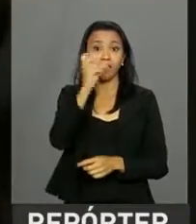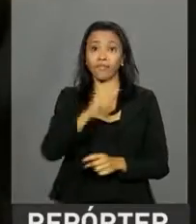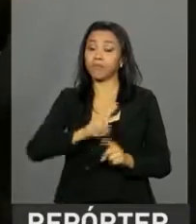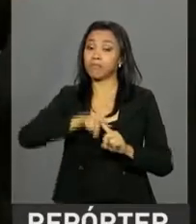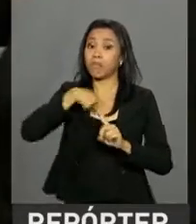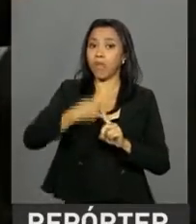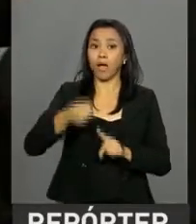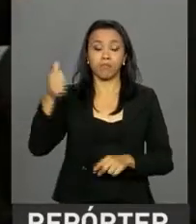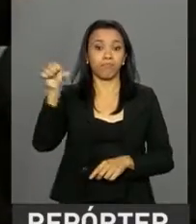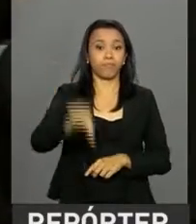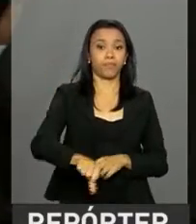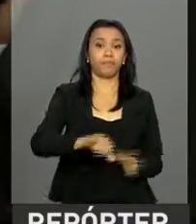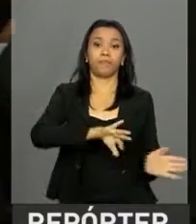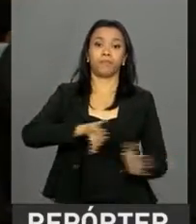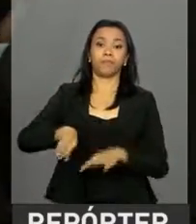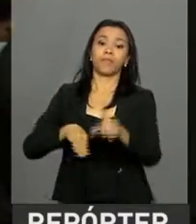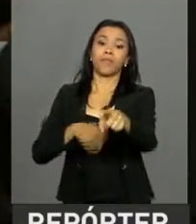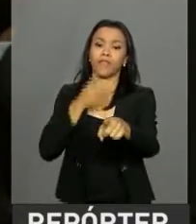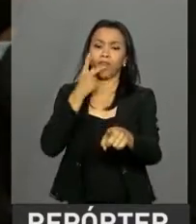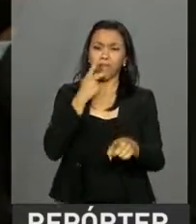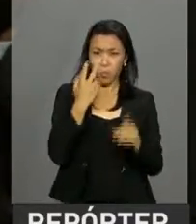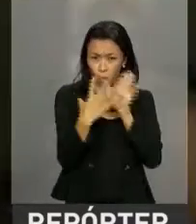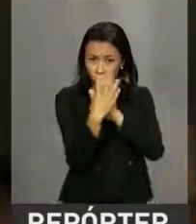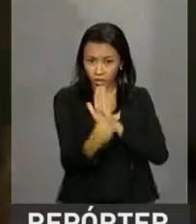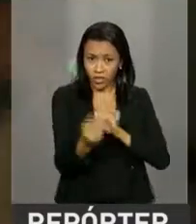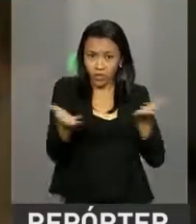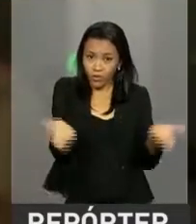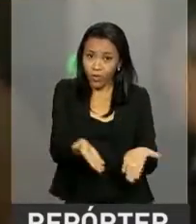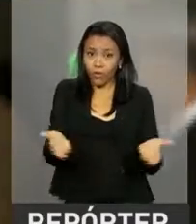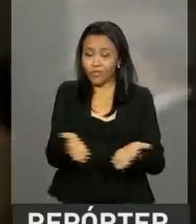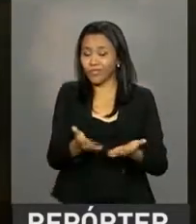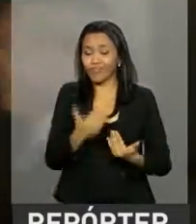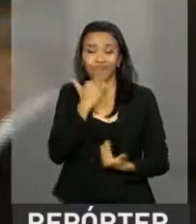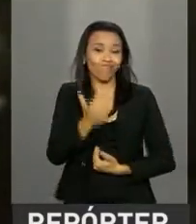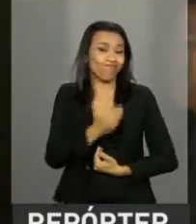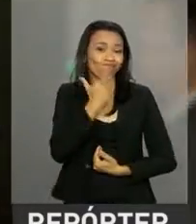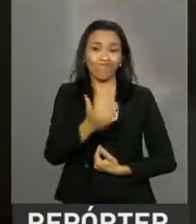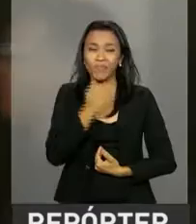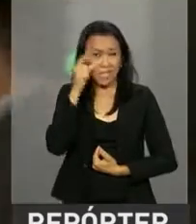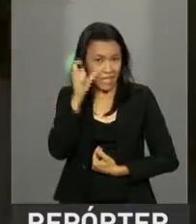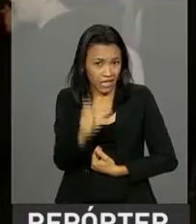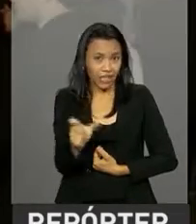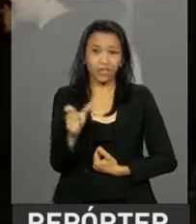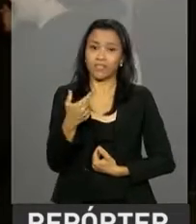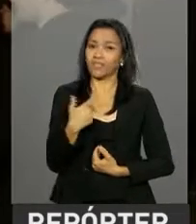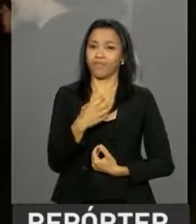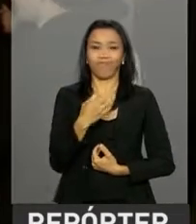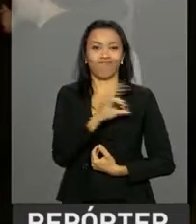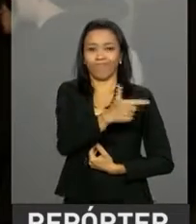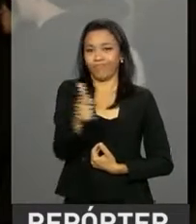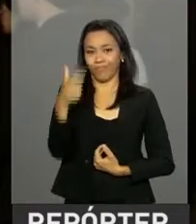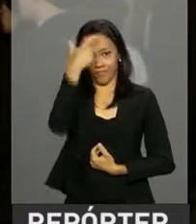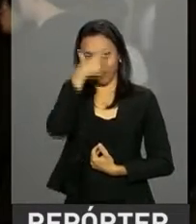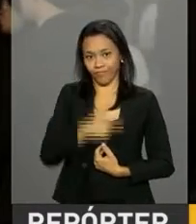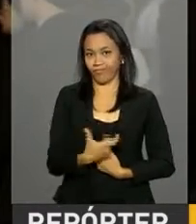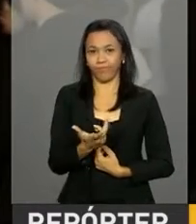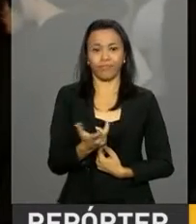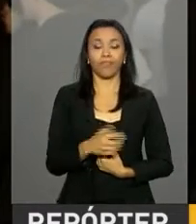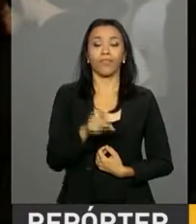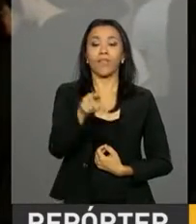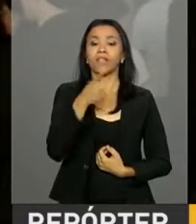Para este especialista, o modelo atual do ensino médio não atende aos interesses da educação. Eu acho que essa mudança é positiva no